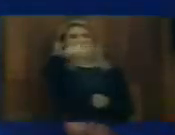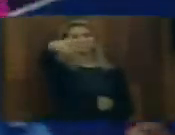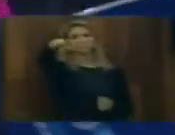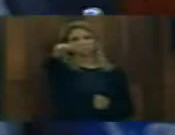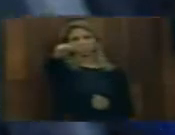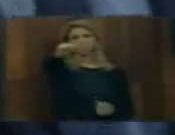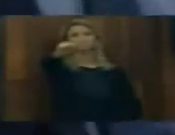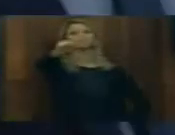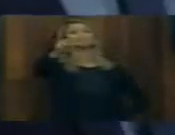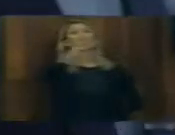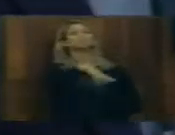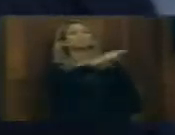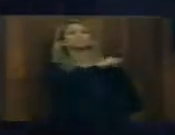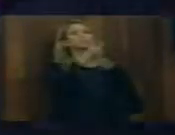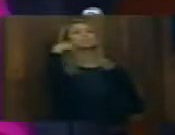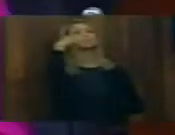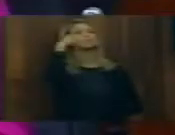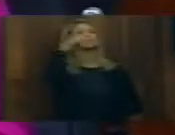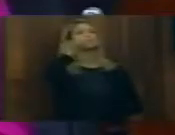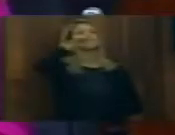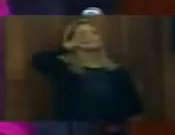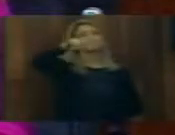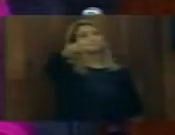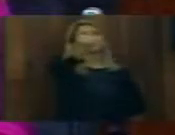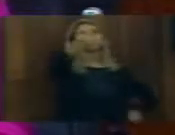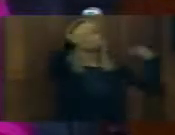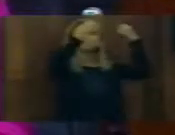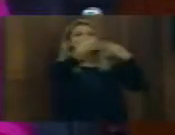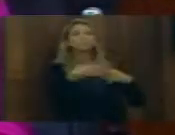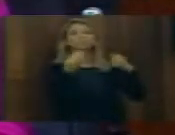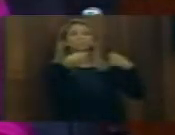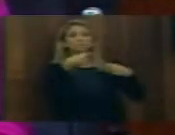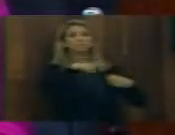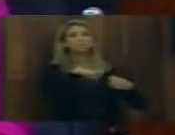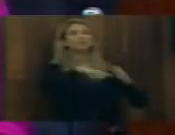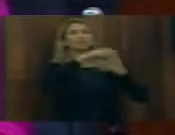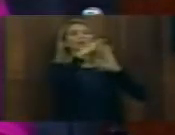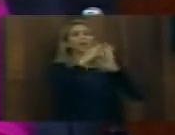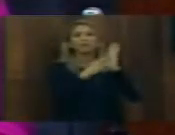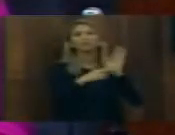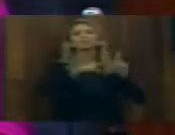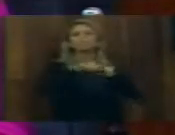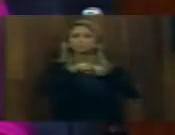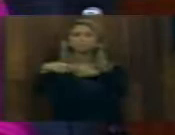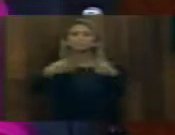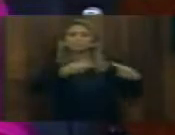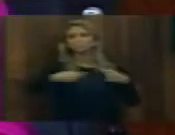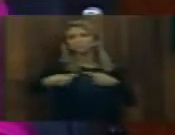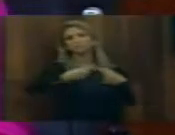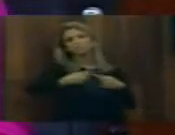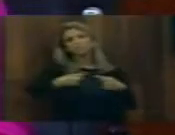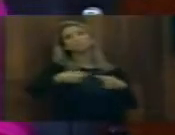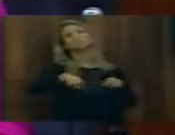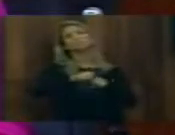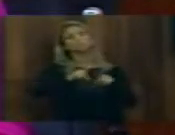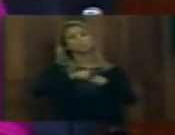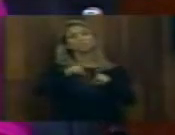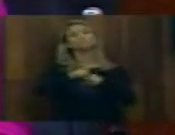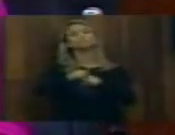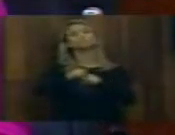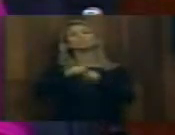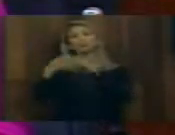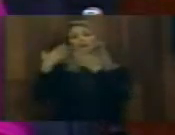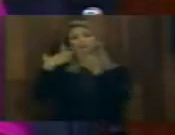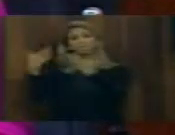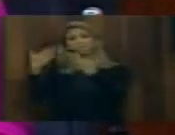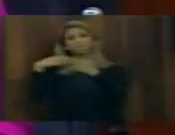197/2018, de autoria da vereadora Letícia dos Santos Jota, que estabelece diretrizes para a política municipal de enfrentamento e